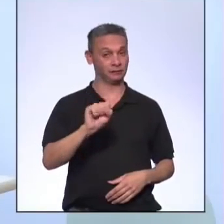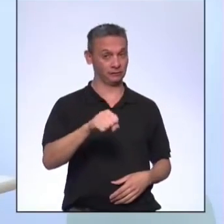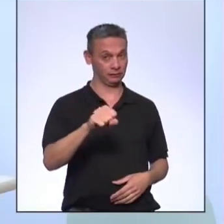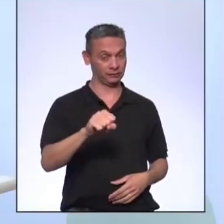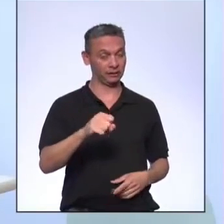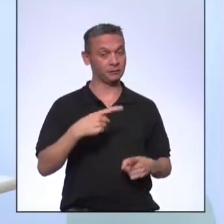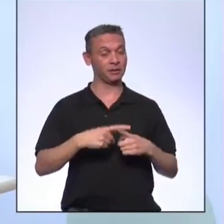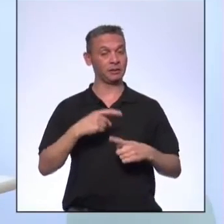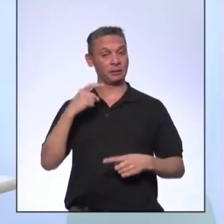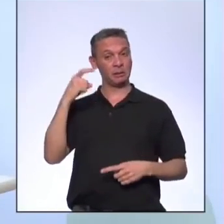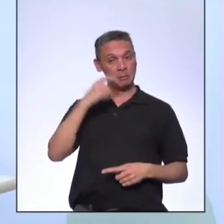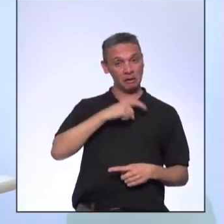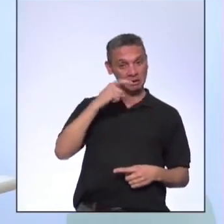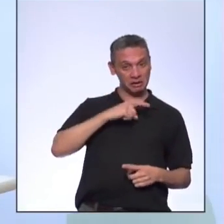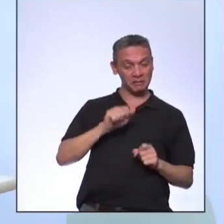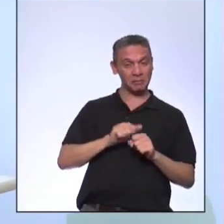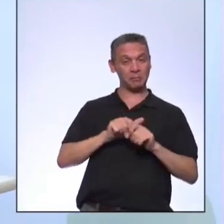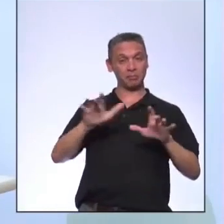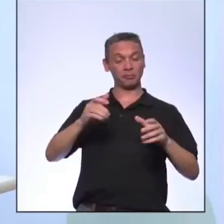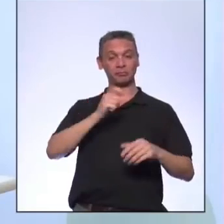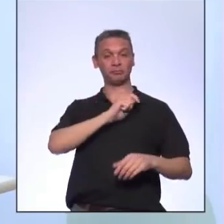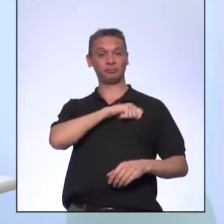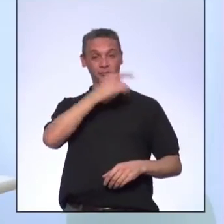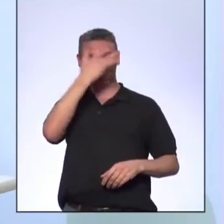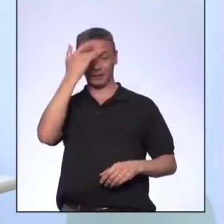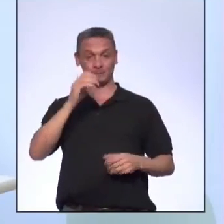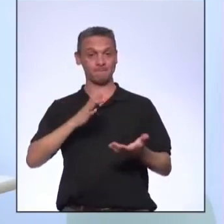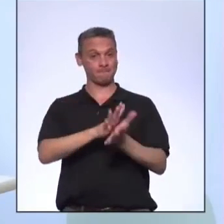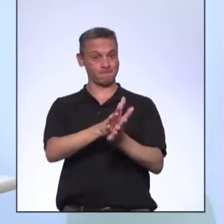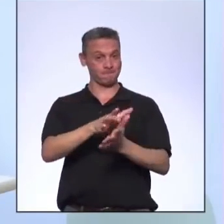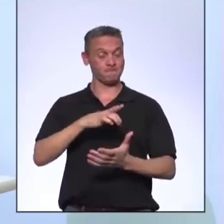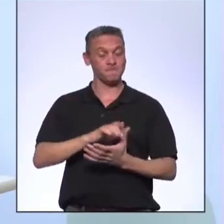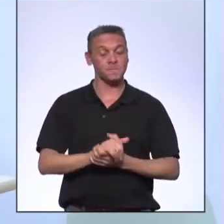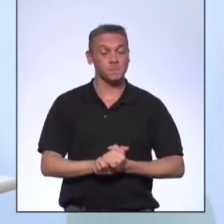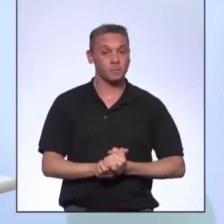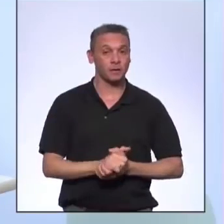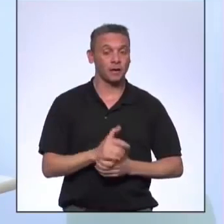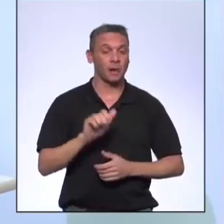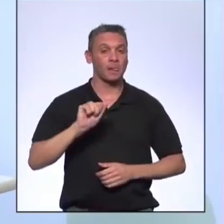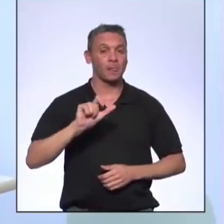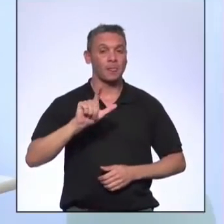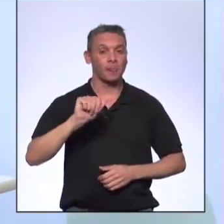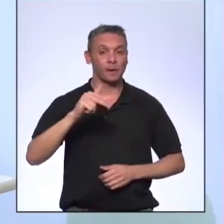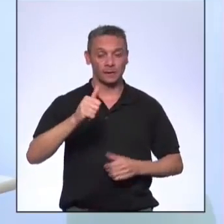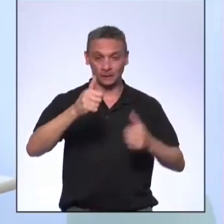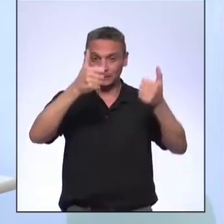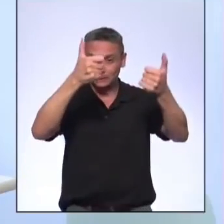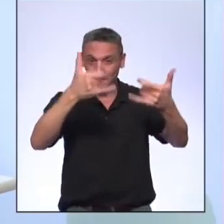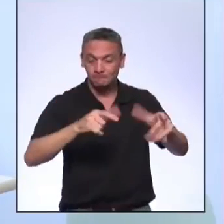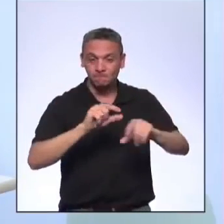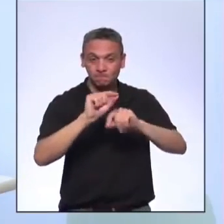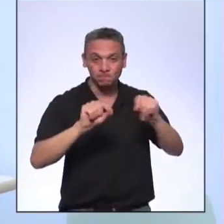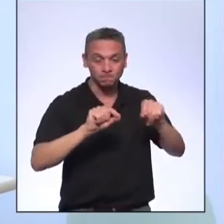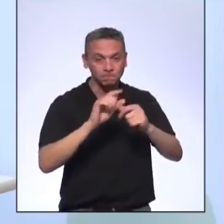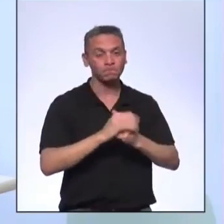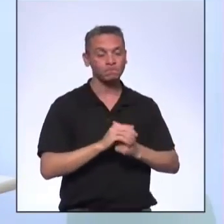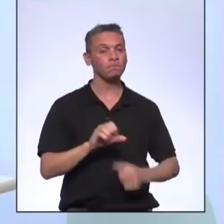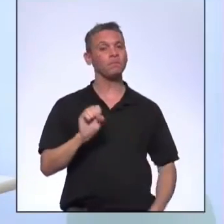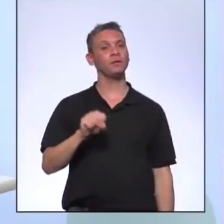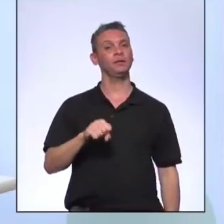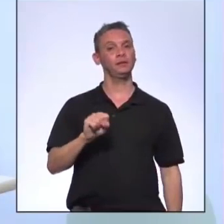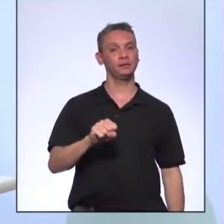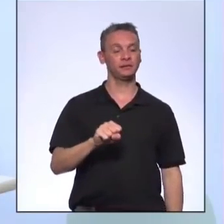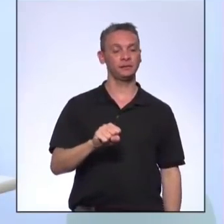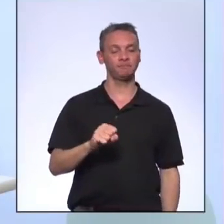ser mentira e a consequência é de prejudicar alguém com isso. A Alana Oliveira, acho que é isso, ela diz sim,